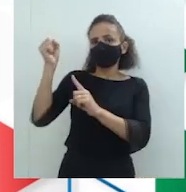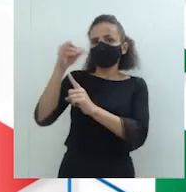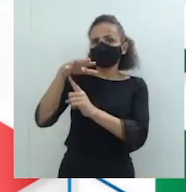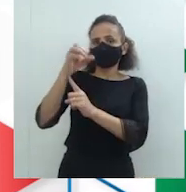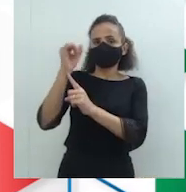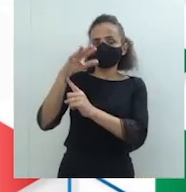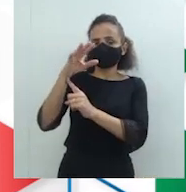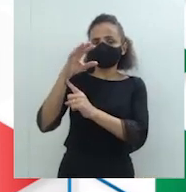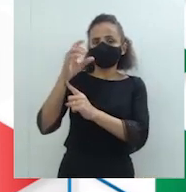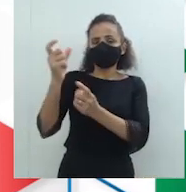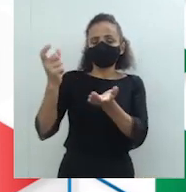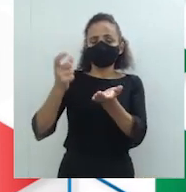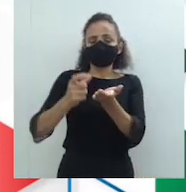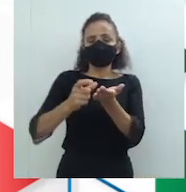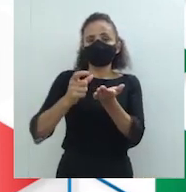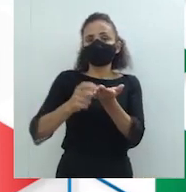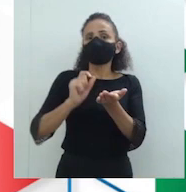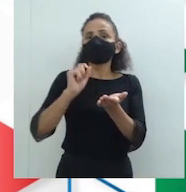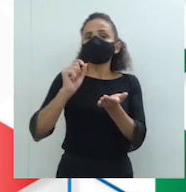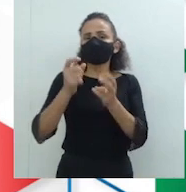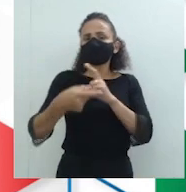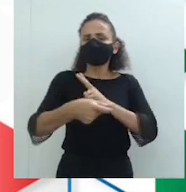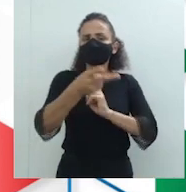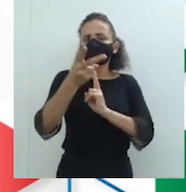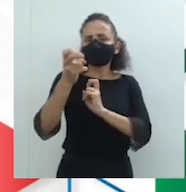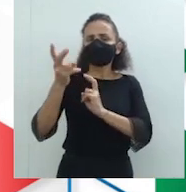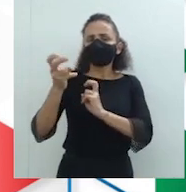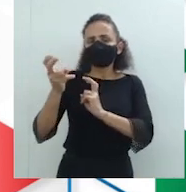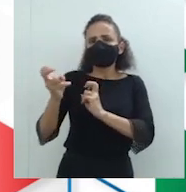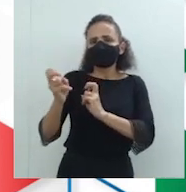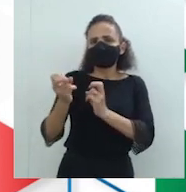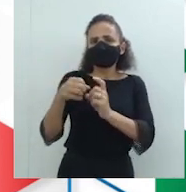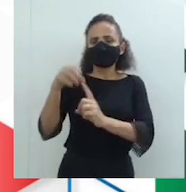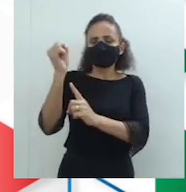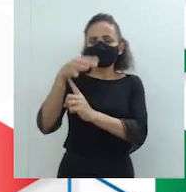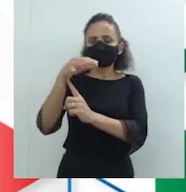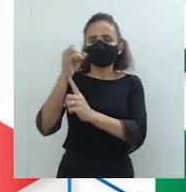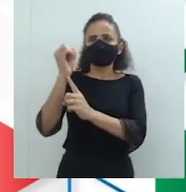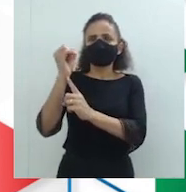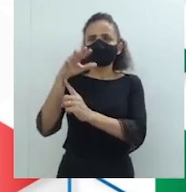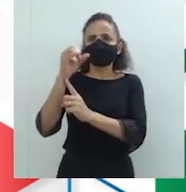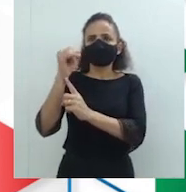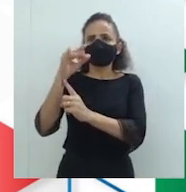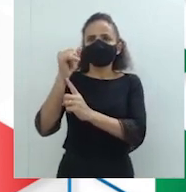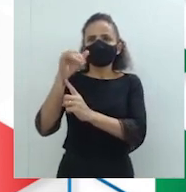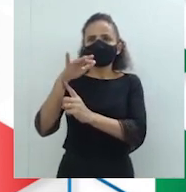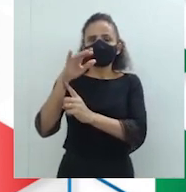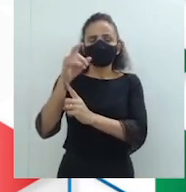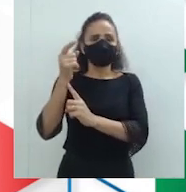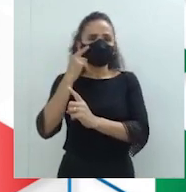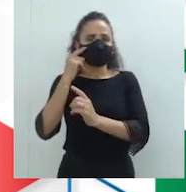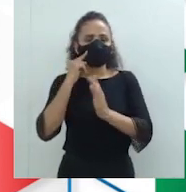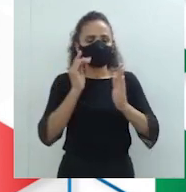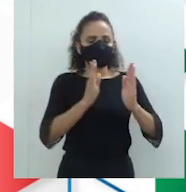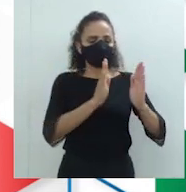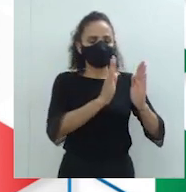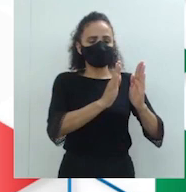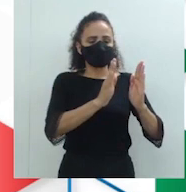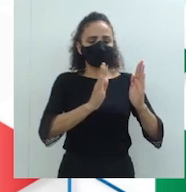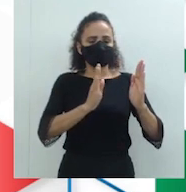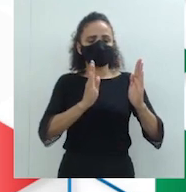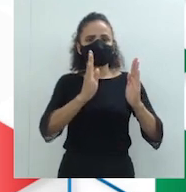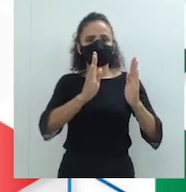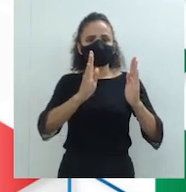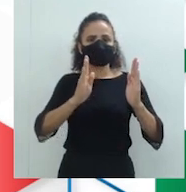da pilha, e observe que as luzes, né, as lâmpadas, elas não estão ligadas que nem no circuito elétrico